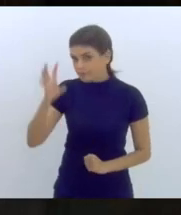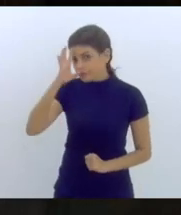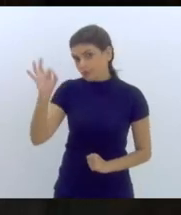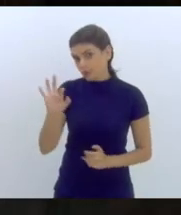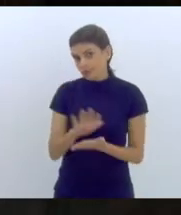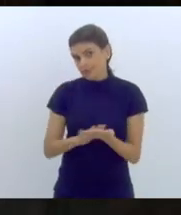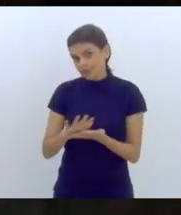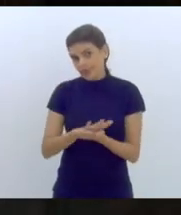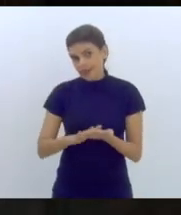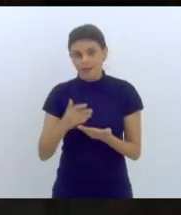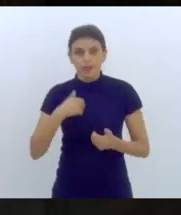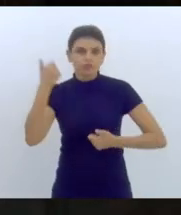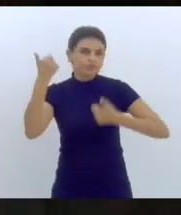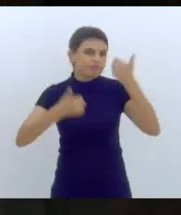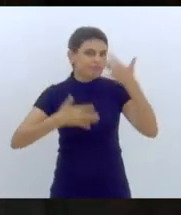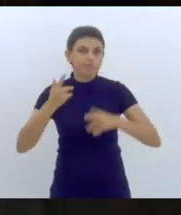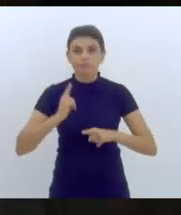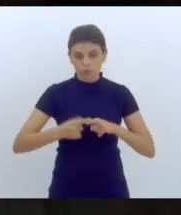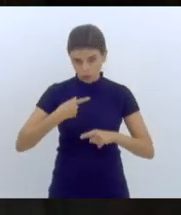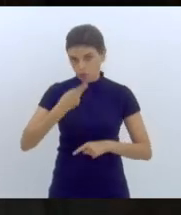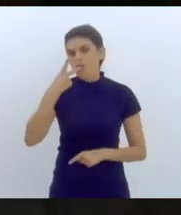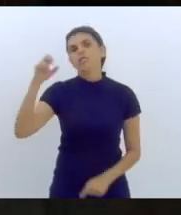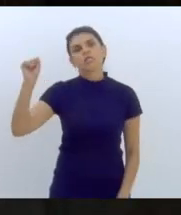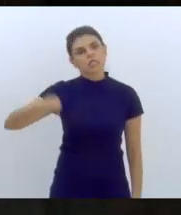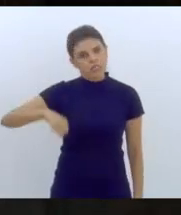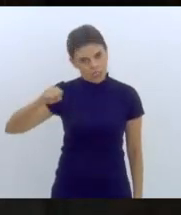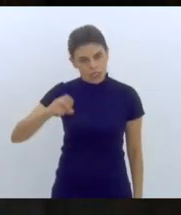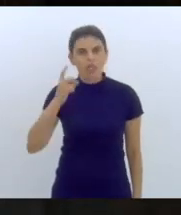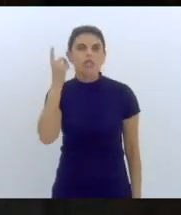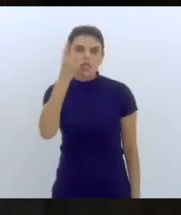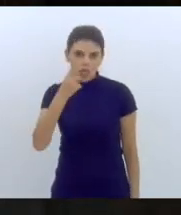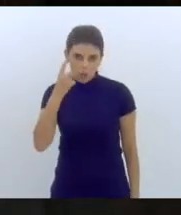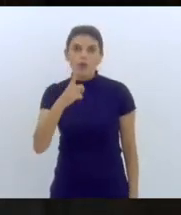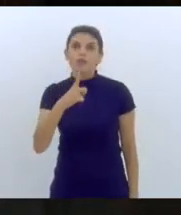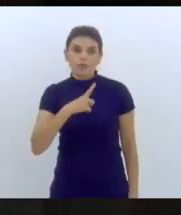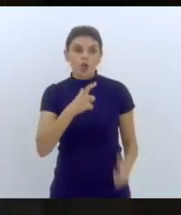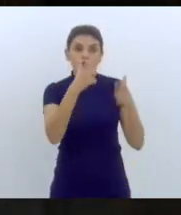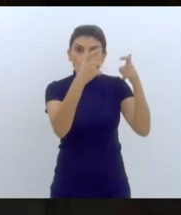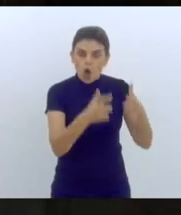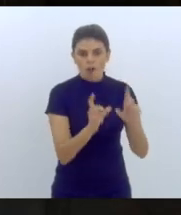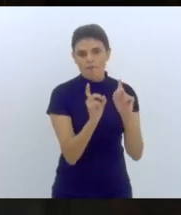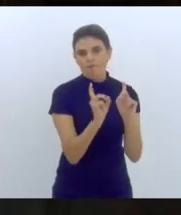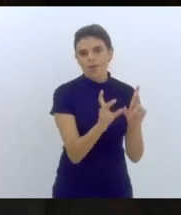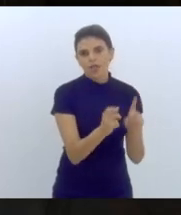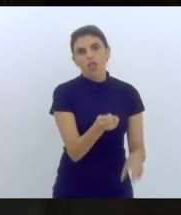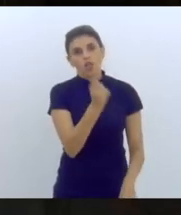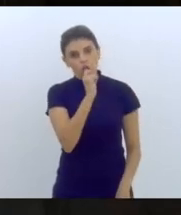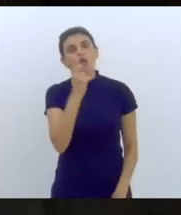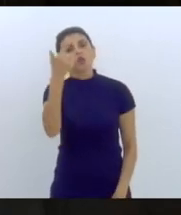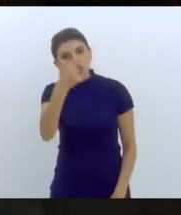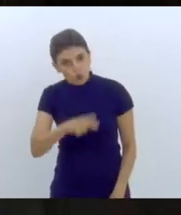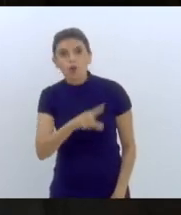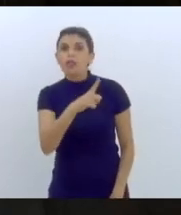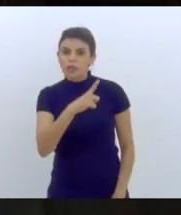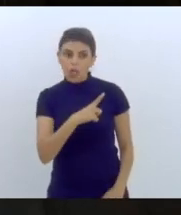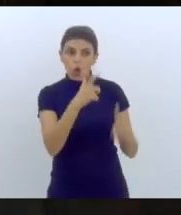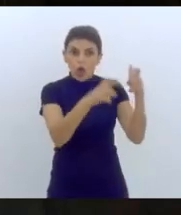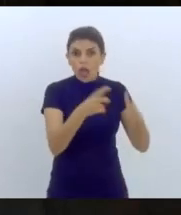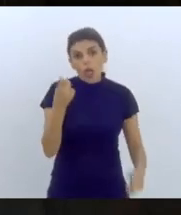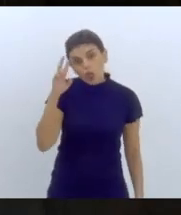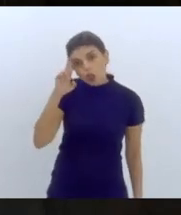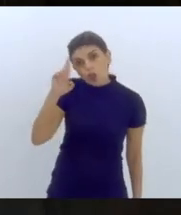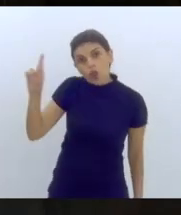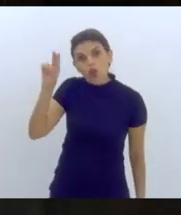falando. Porque eu falei, sim, que o deputado tem um estabelecimento que vende droga. E reitero, ele tem, é dono de um